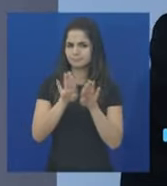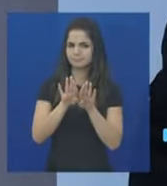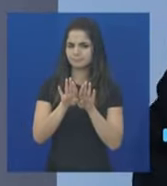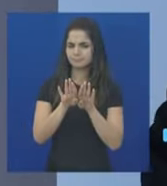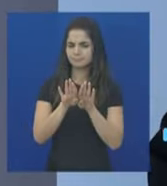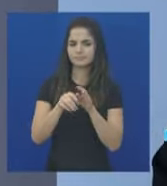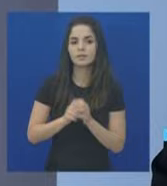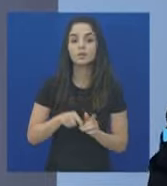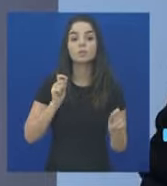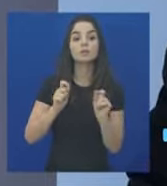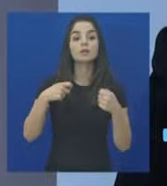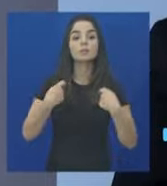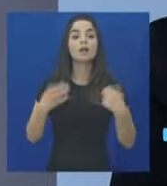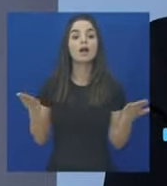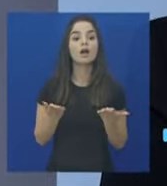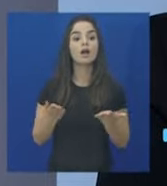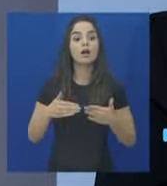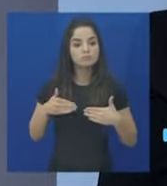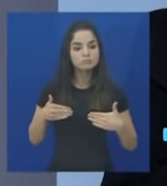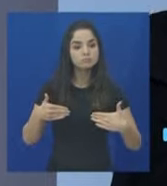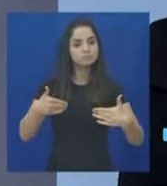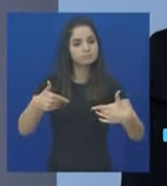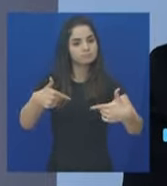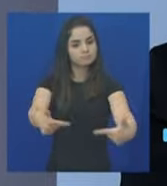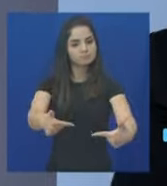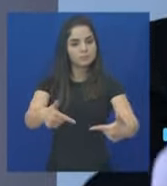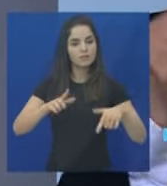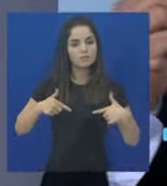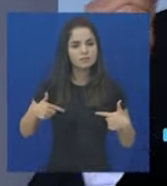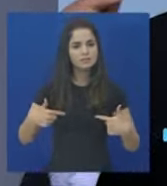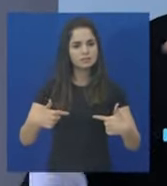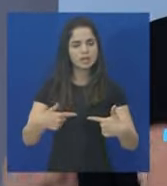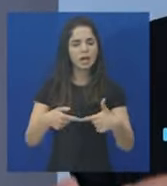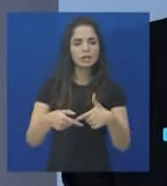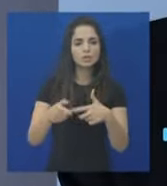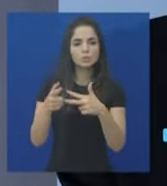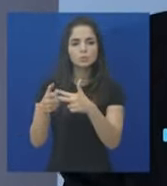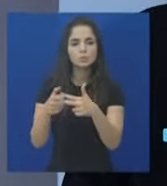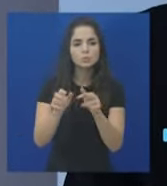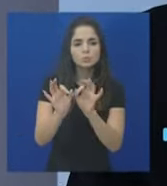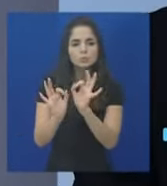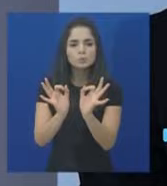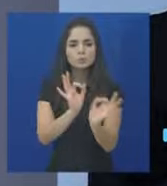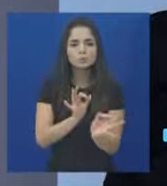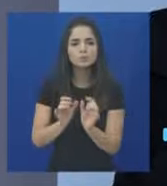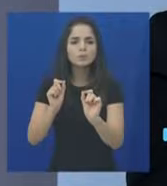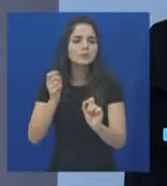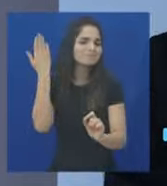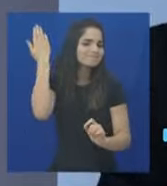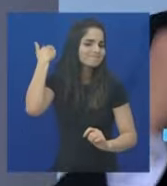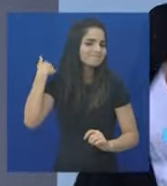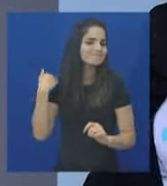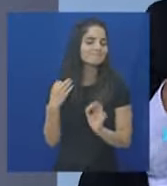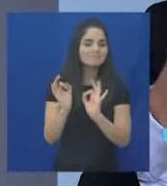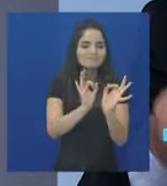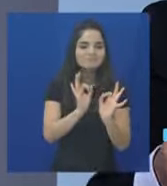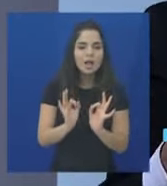nós precisamos agora é avançar, é avançar corrigindo os erros cometidos no passado e